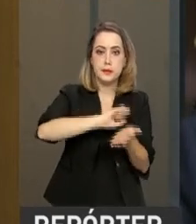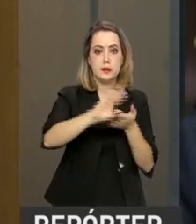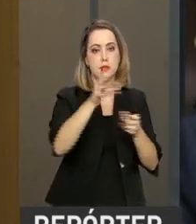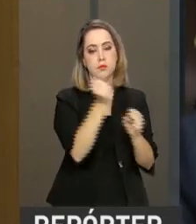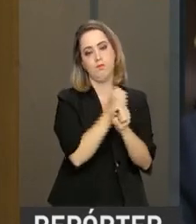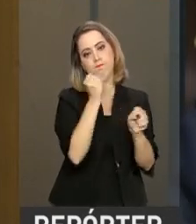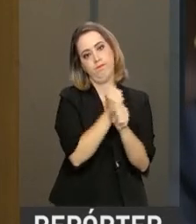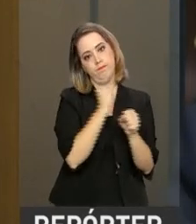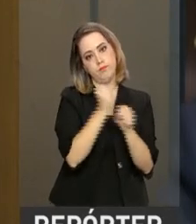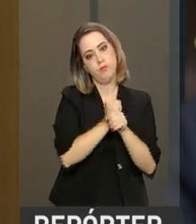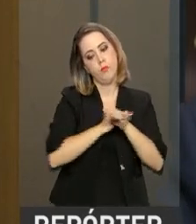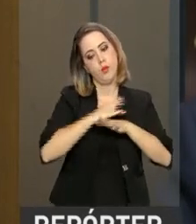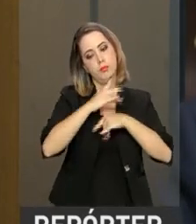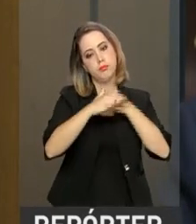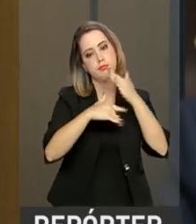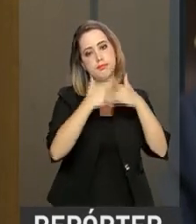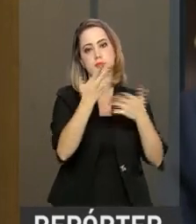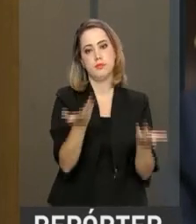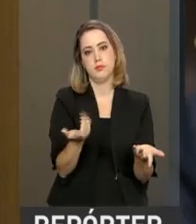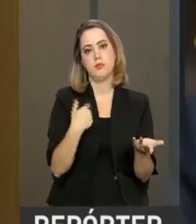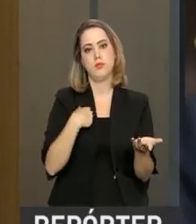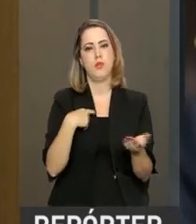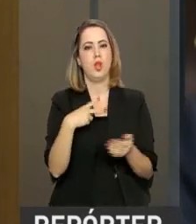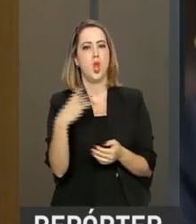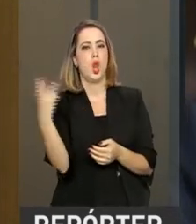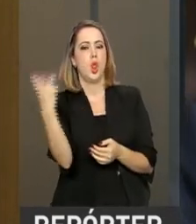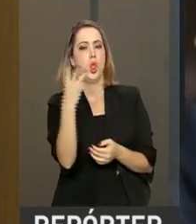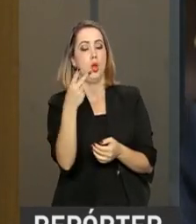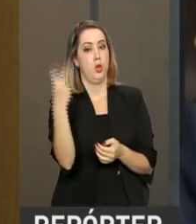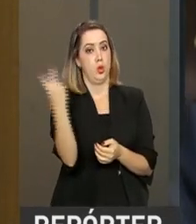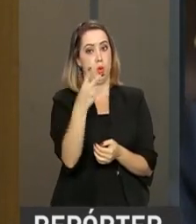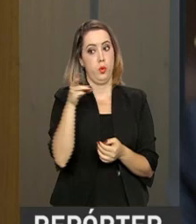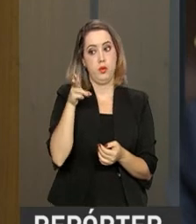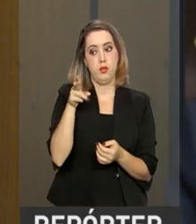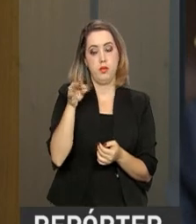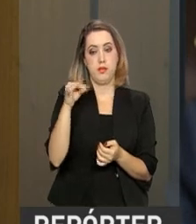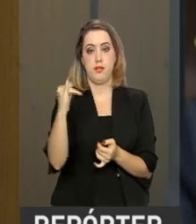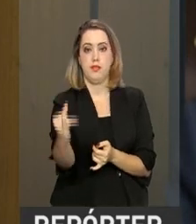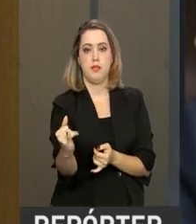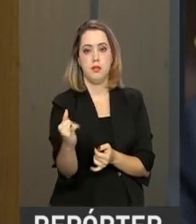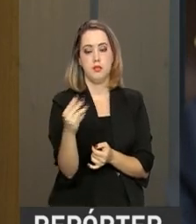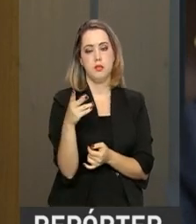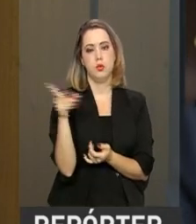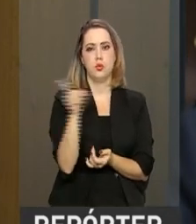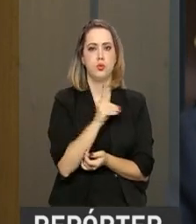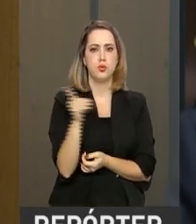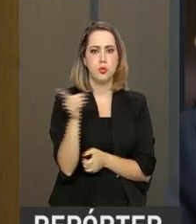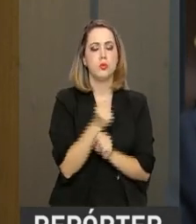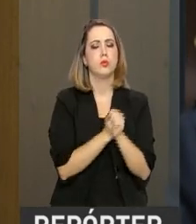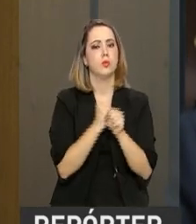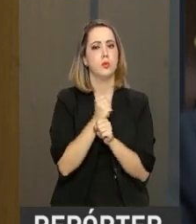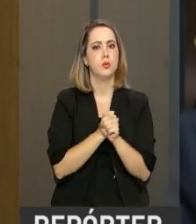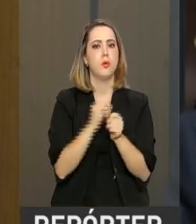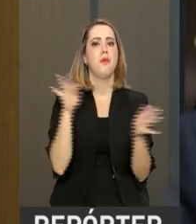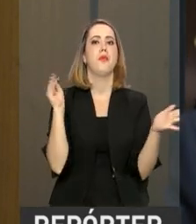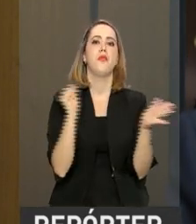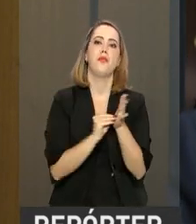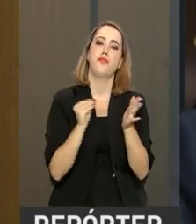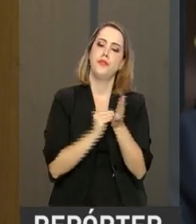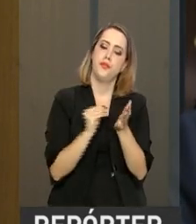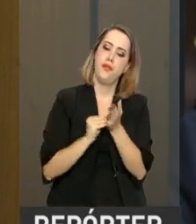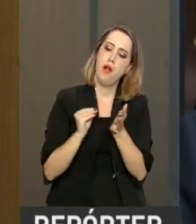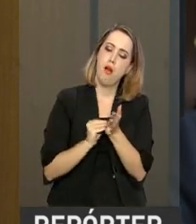infraestrutura alguma coisa da ordem de 2 trilhões de dólares ano e não há recursos suficientes nos